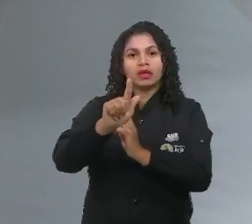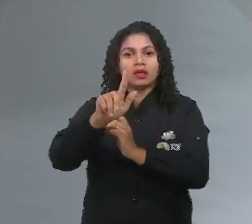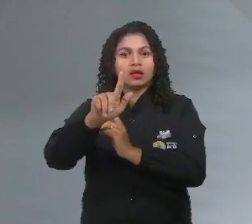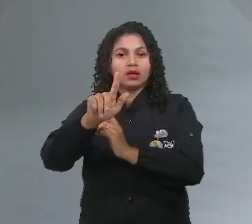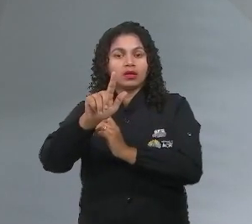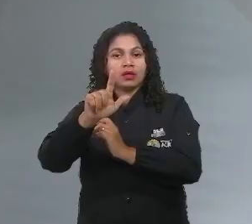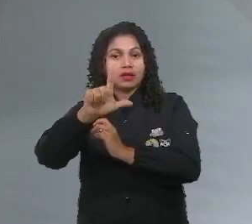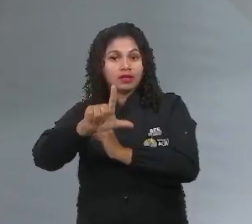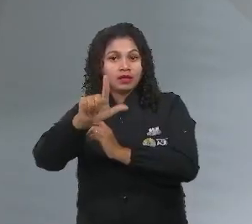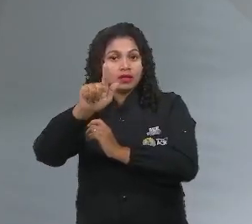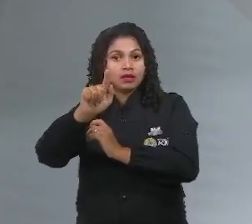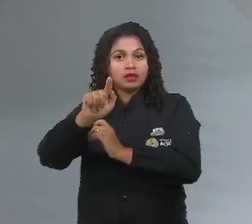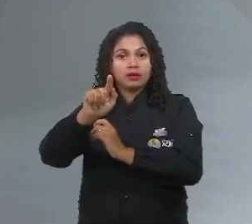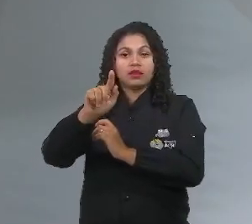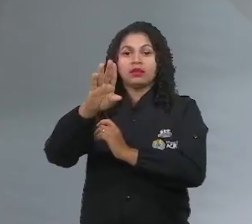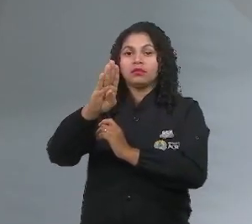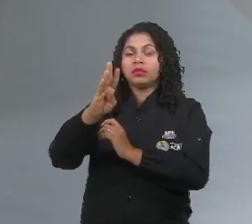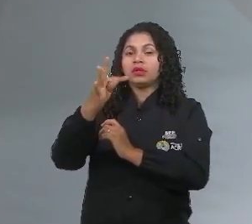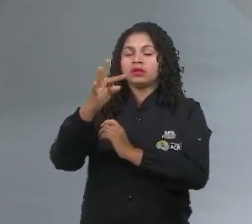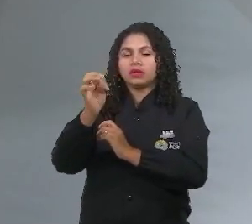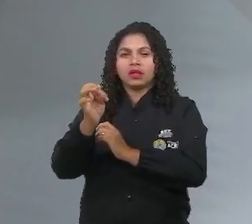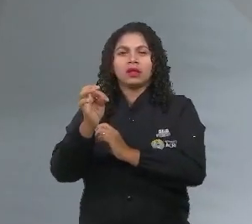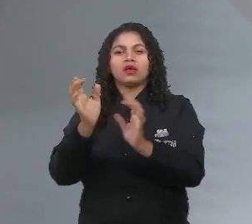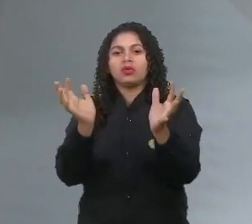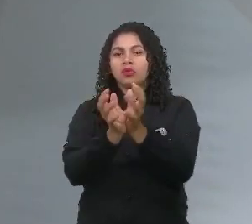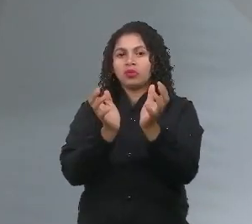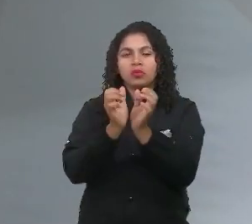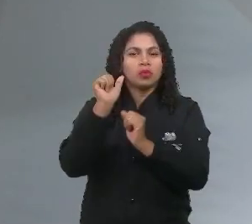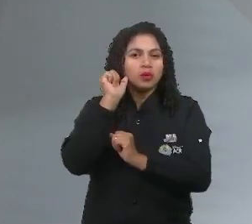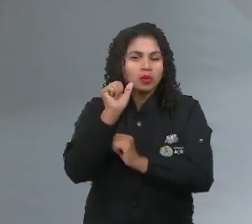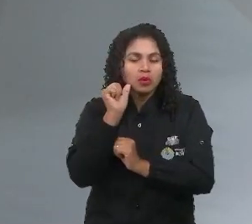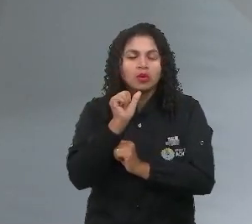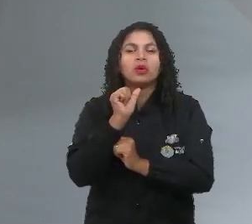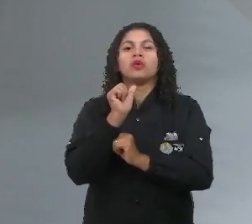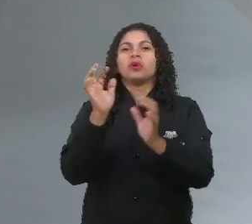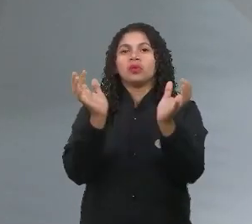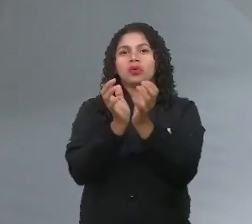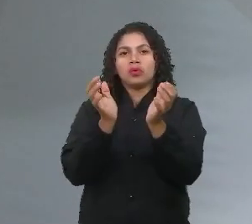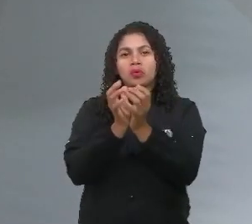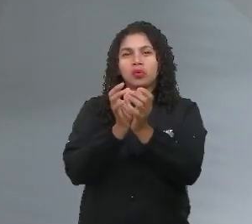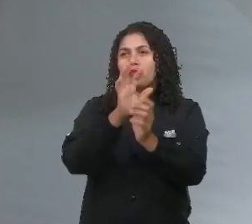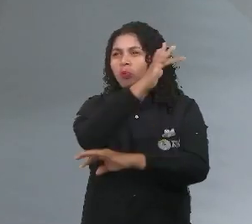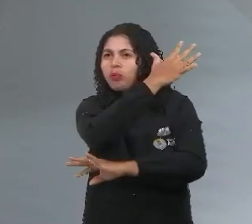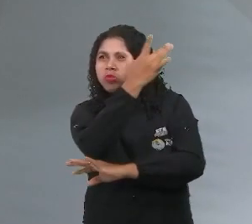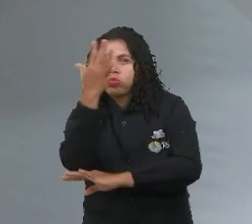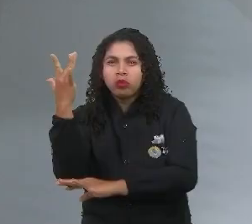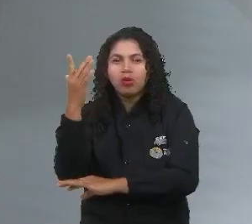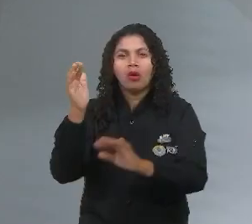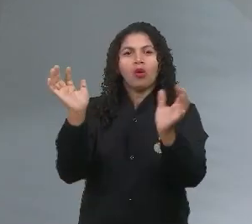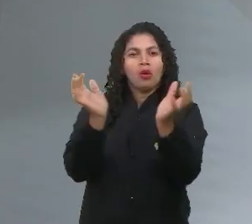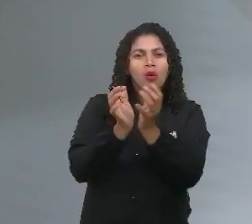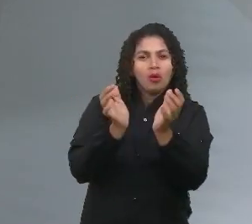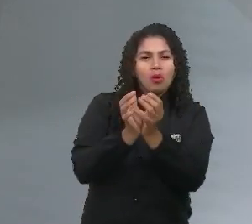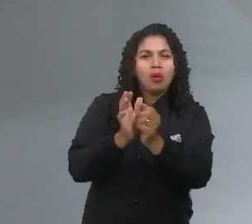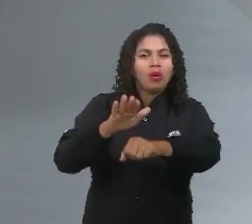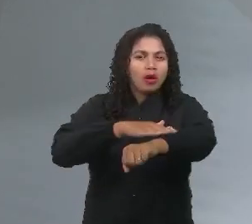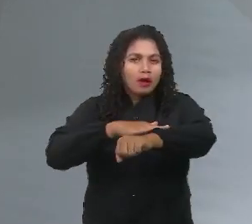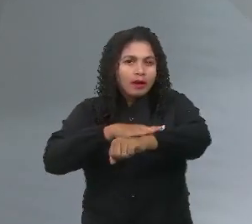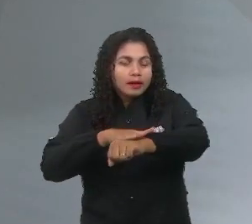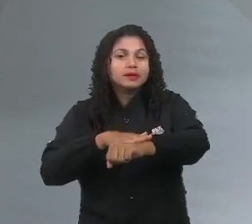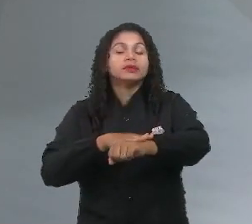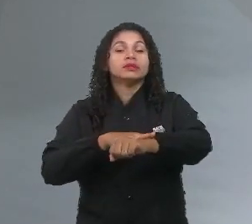o movimento feminista, nós também temos o movimento negro, o movimento ambientalista. Então, percebam que